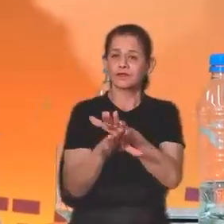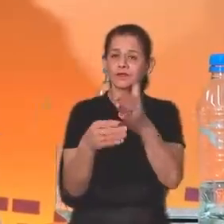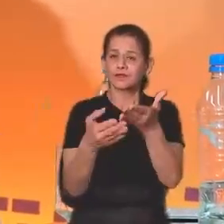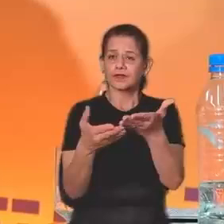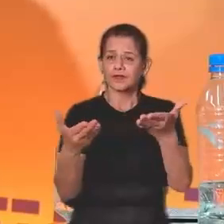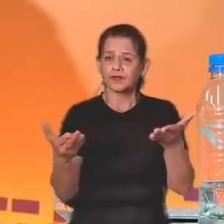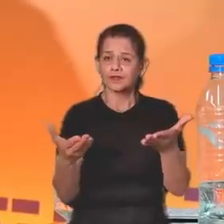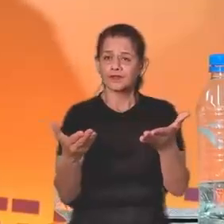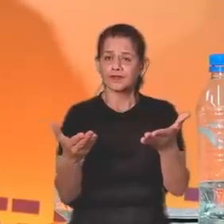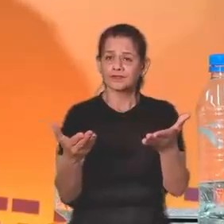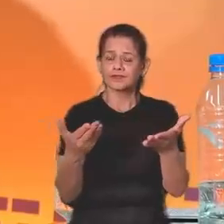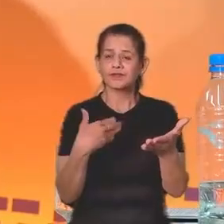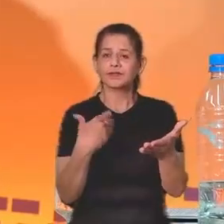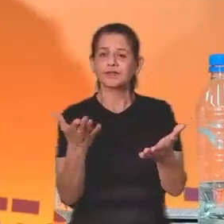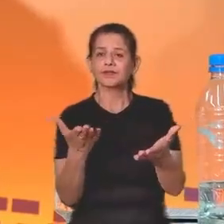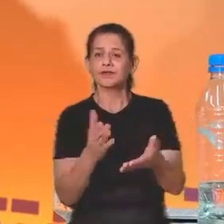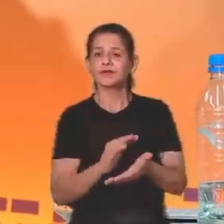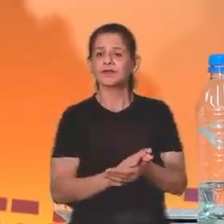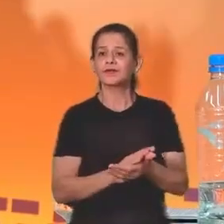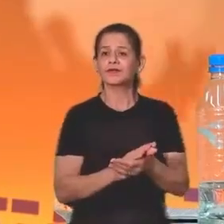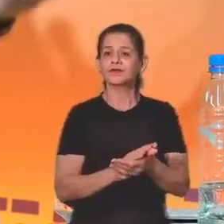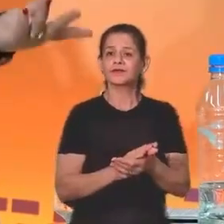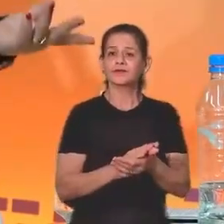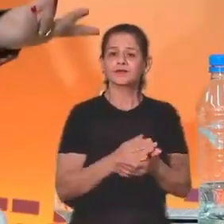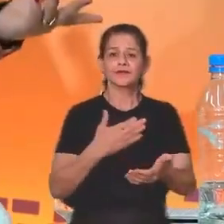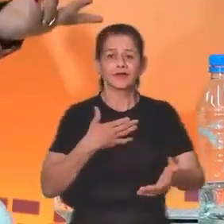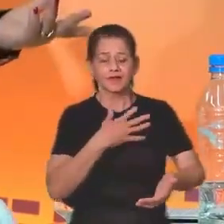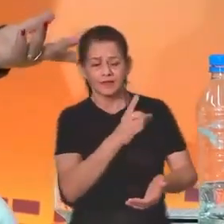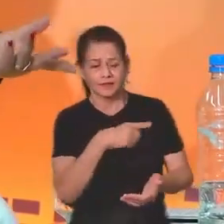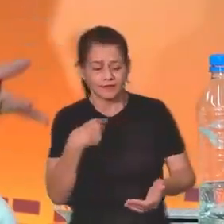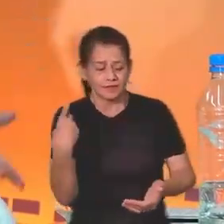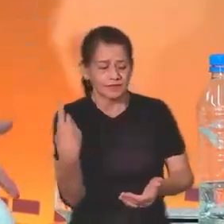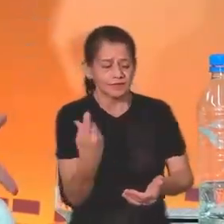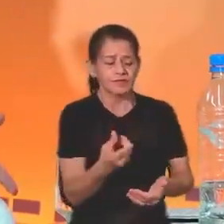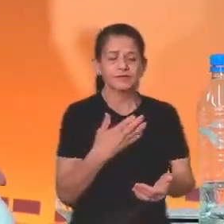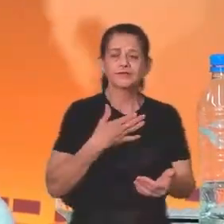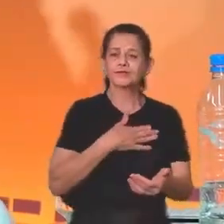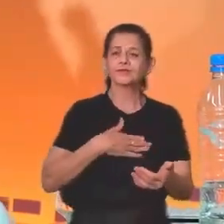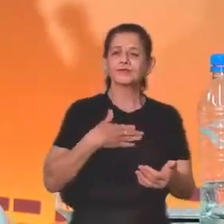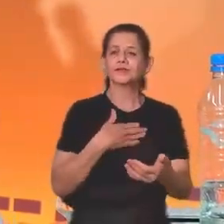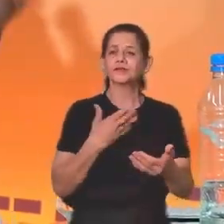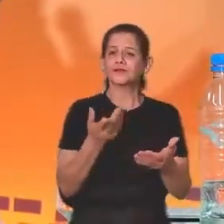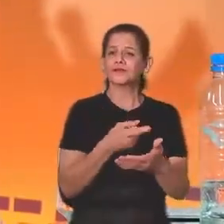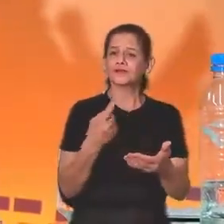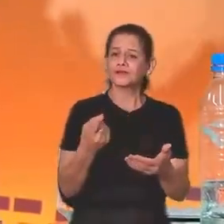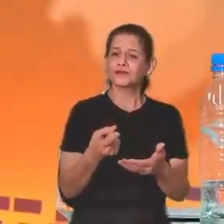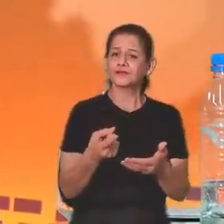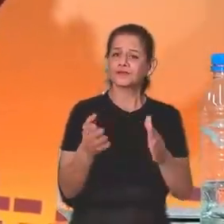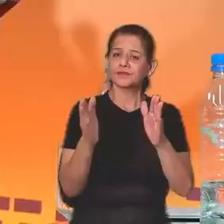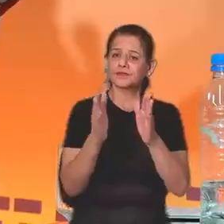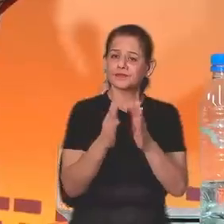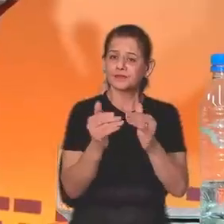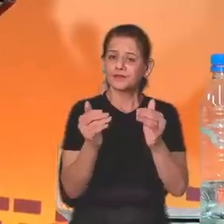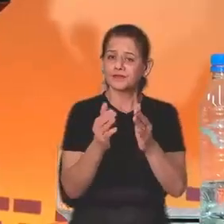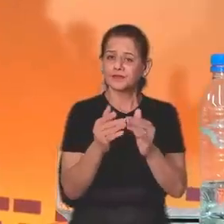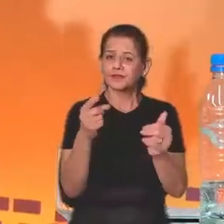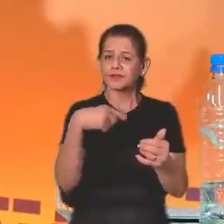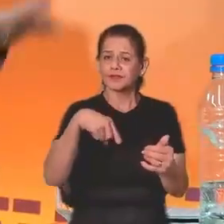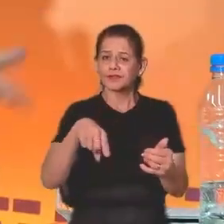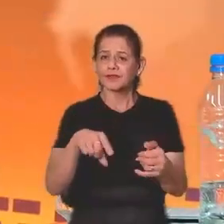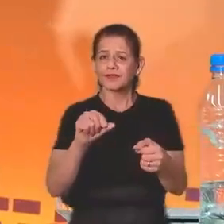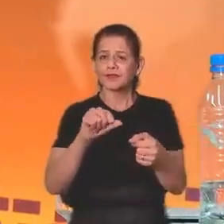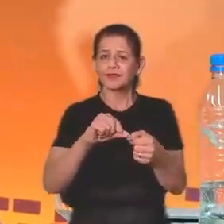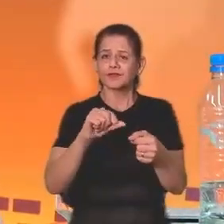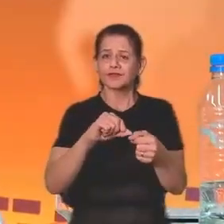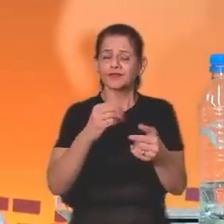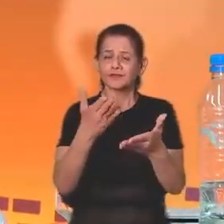conversa deliciosa e bem gostosa de degustar junto a vocês. Eu vou pedir para vocês fazerem